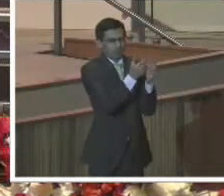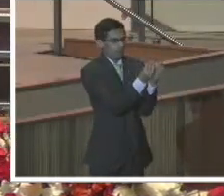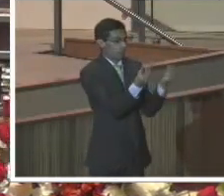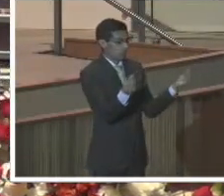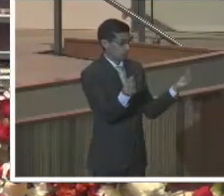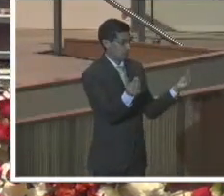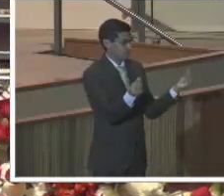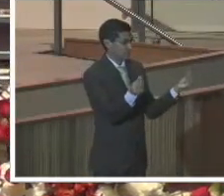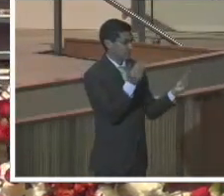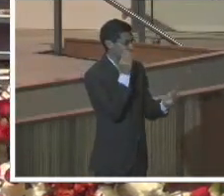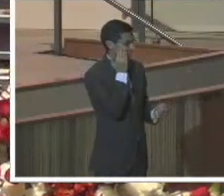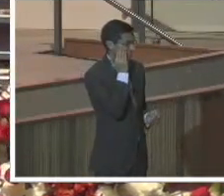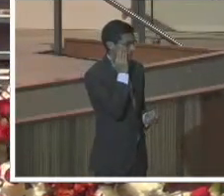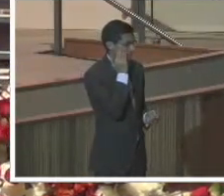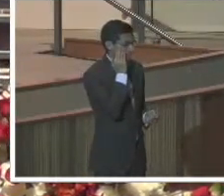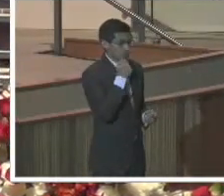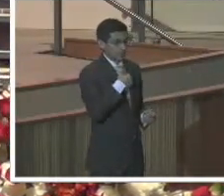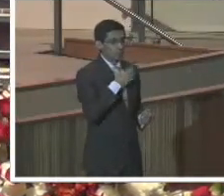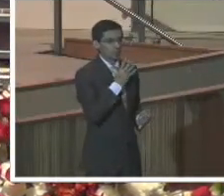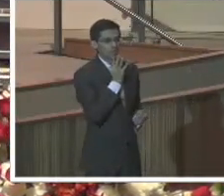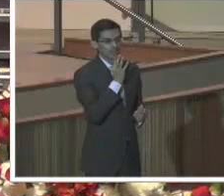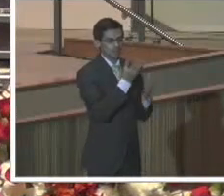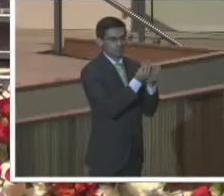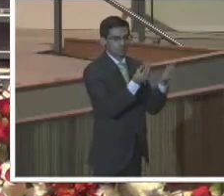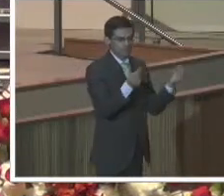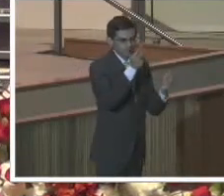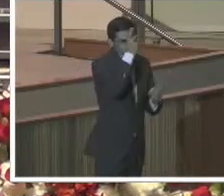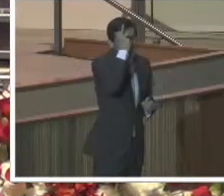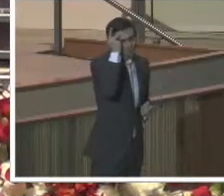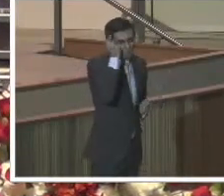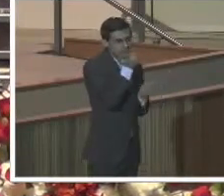gente vivendo uma vida de tragédia.